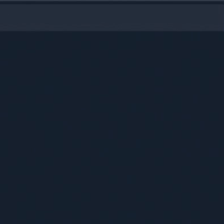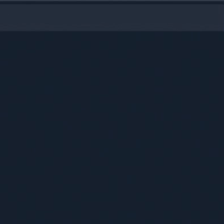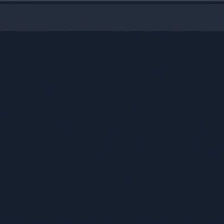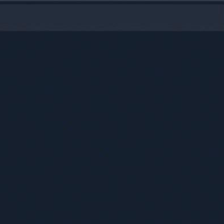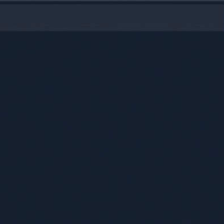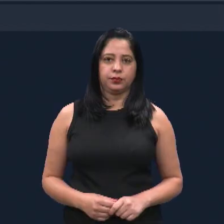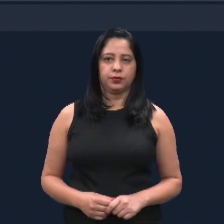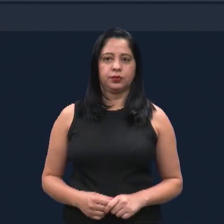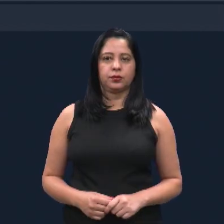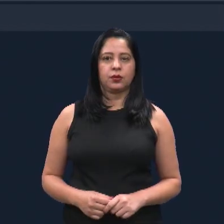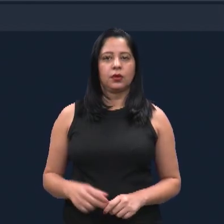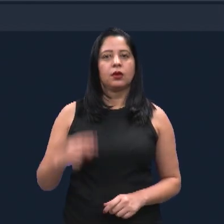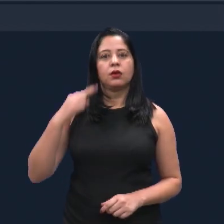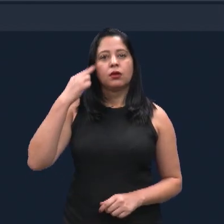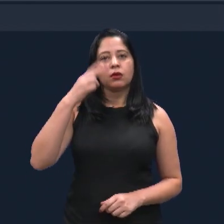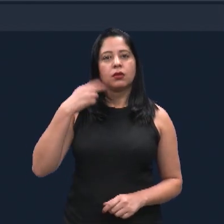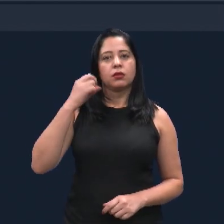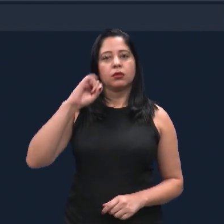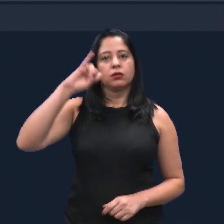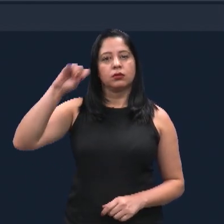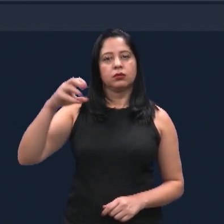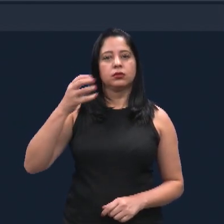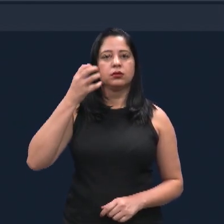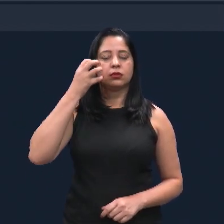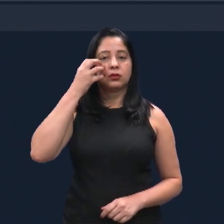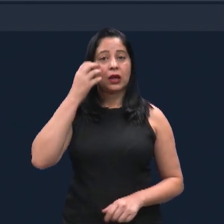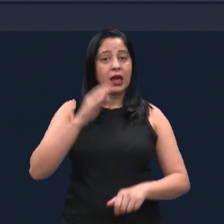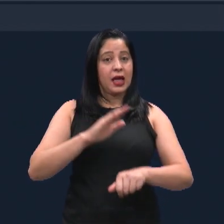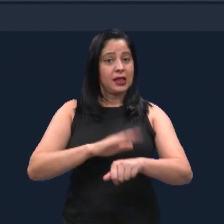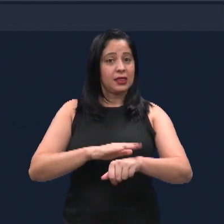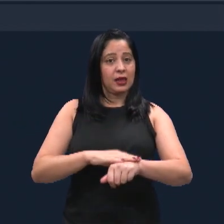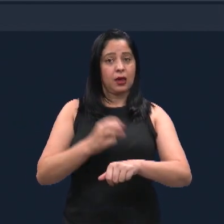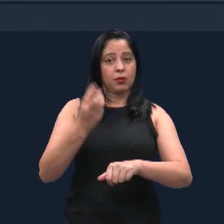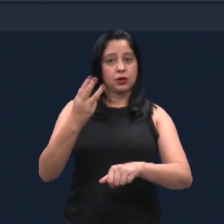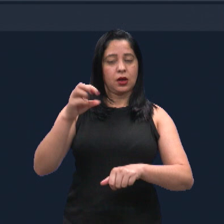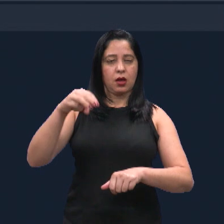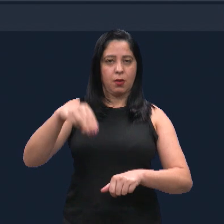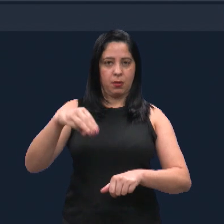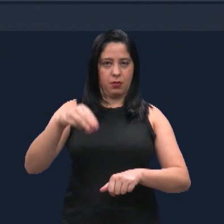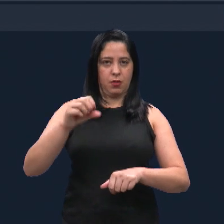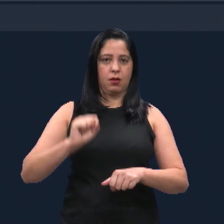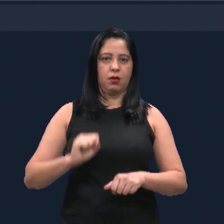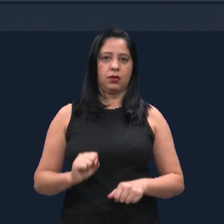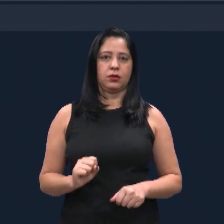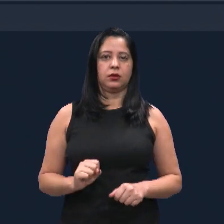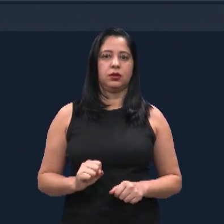Concedo à vereadora Juliana Fraga mais 3 minutos para